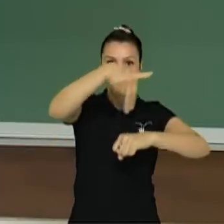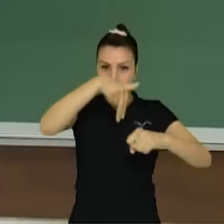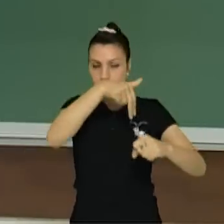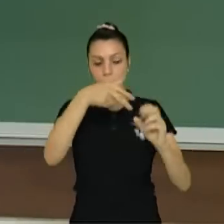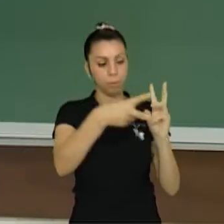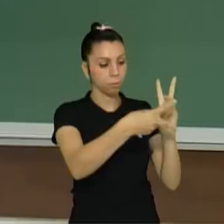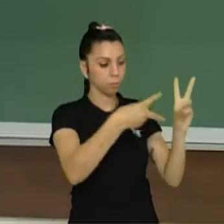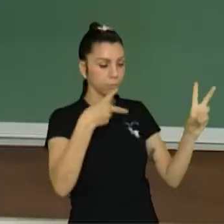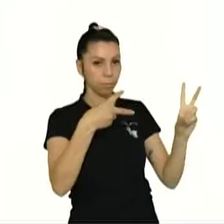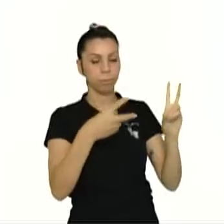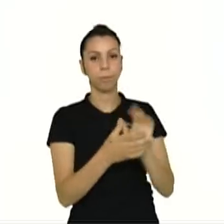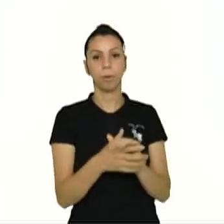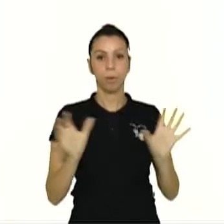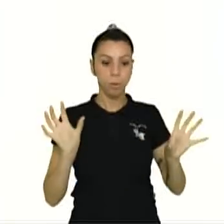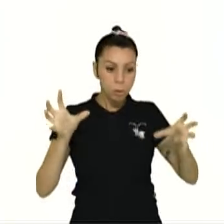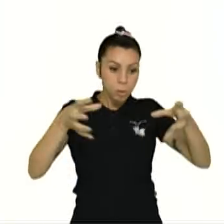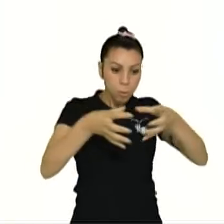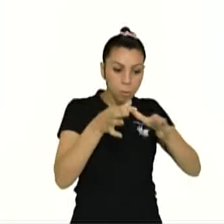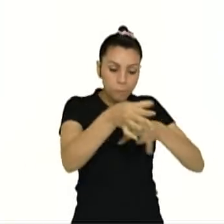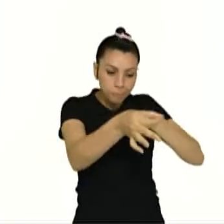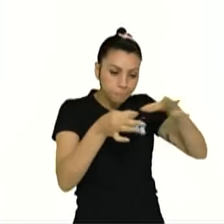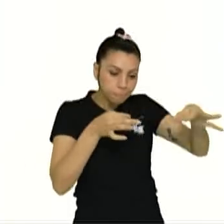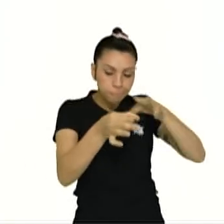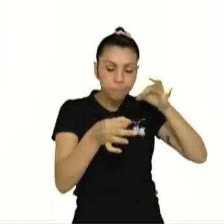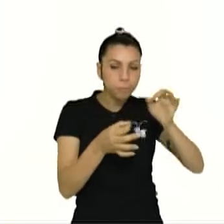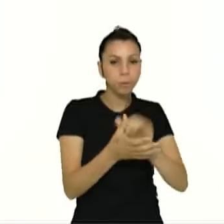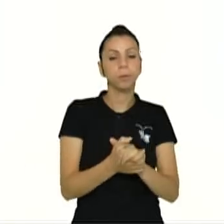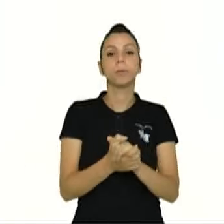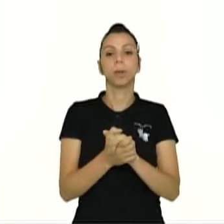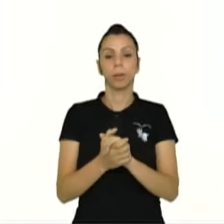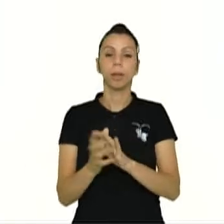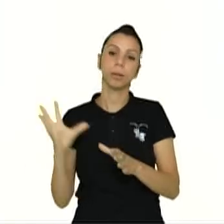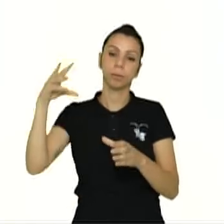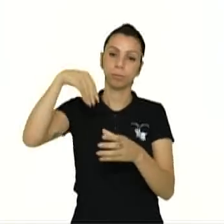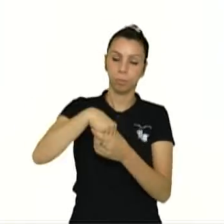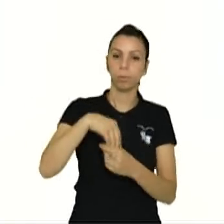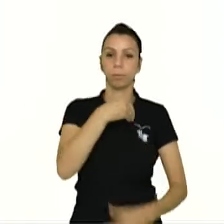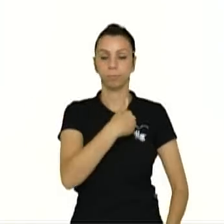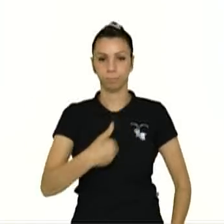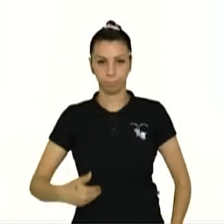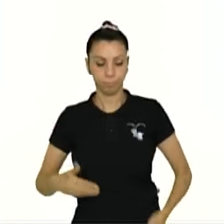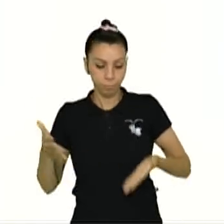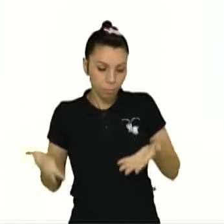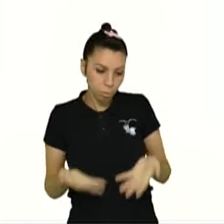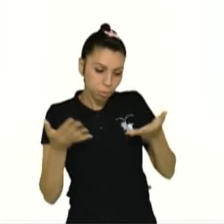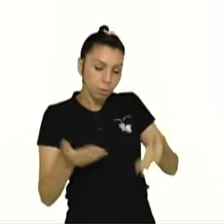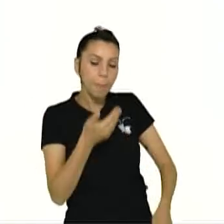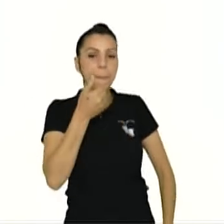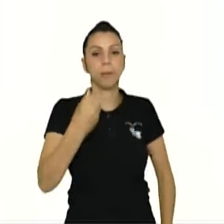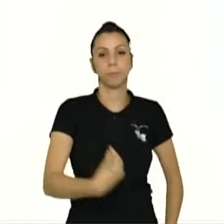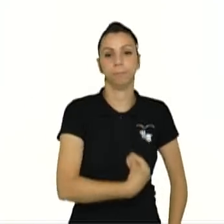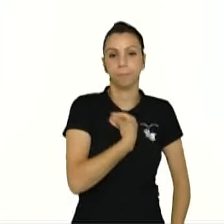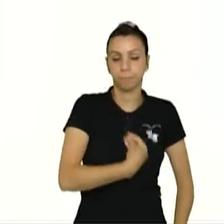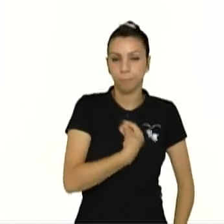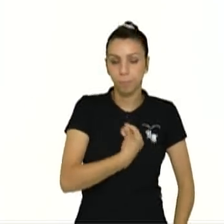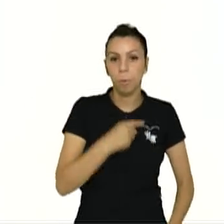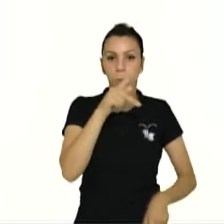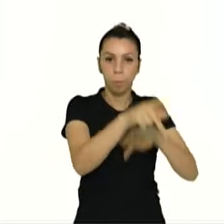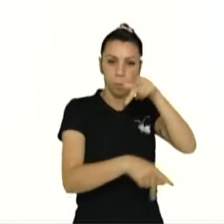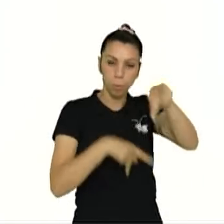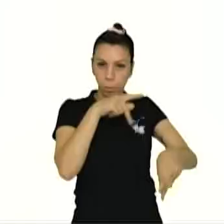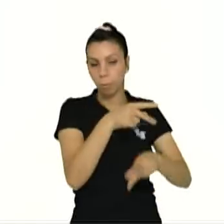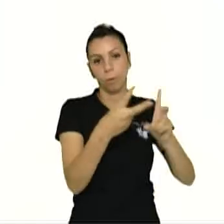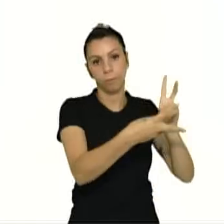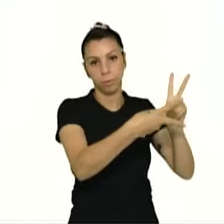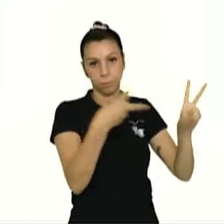essa organização, pertence ao governo brasileiro, que contribuiu para a melhoria das condições de vida dos povos